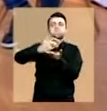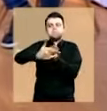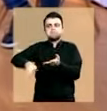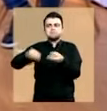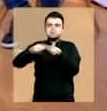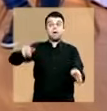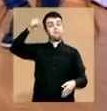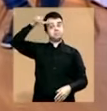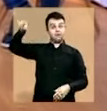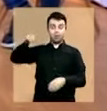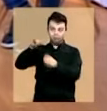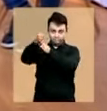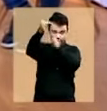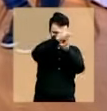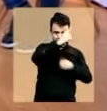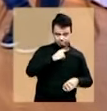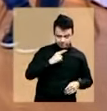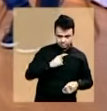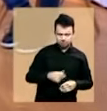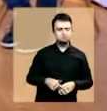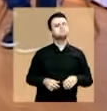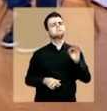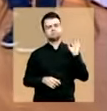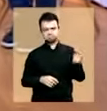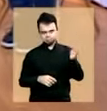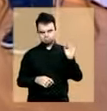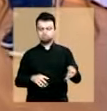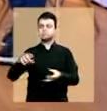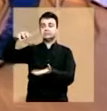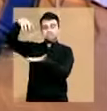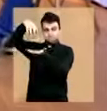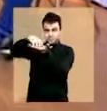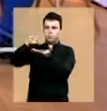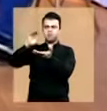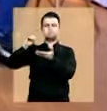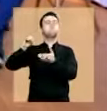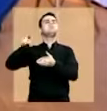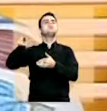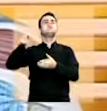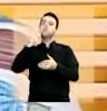desperdiçarem? Sim, sim. O Banco de Alimentos ele tem todo um trabalho não só na